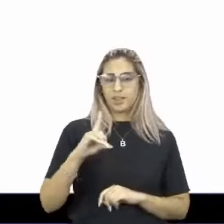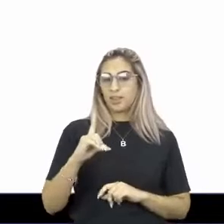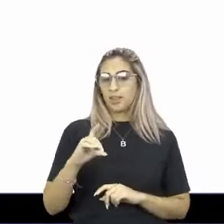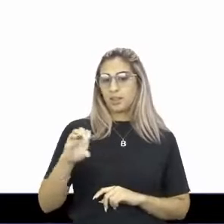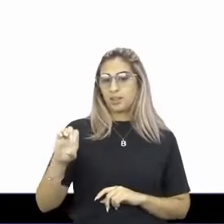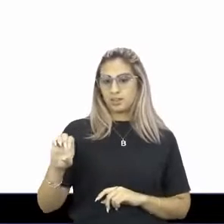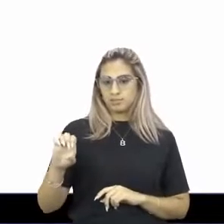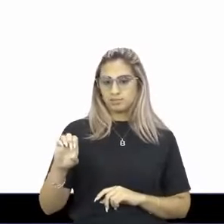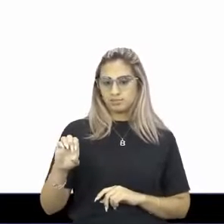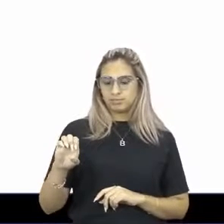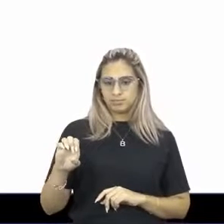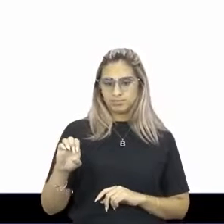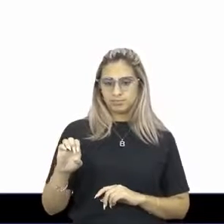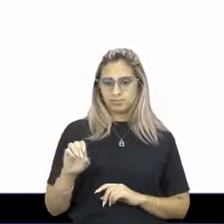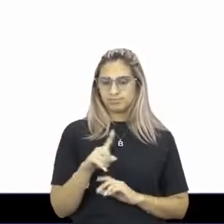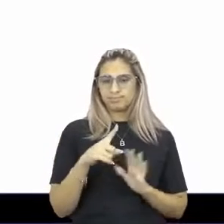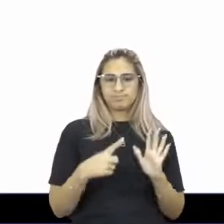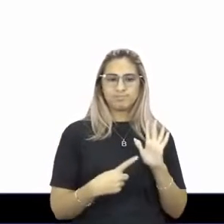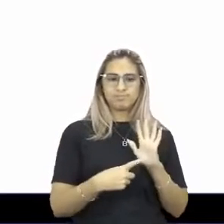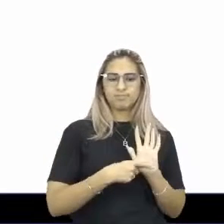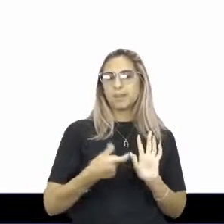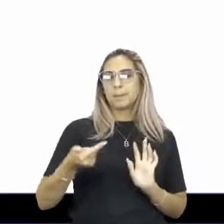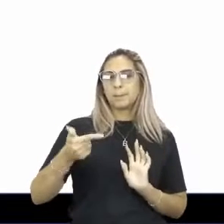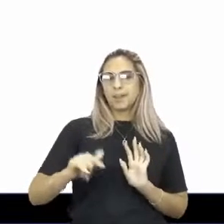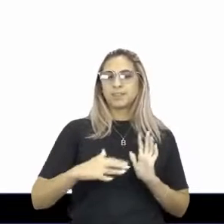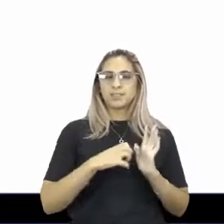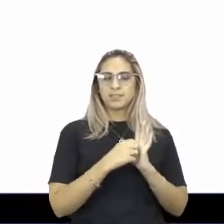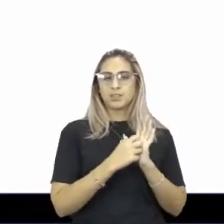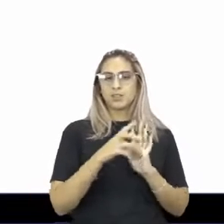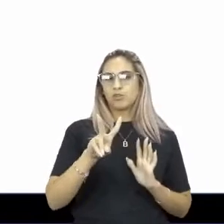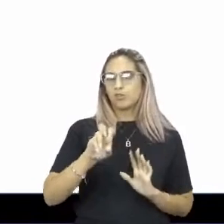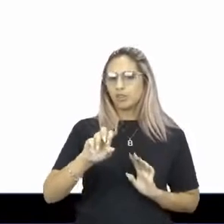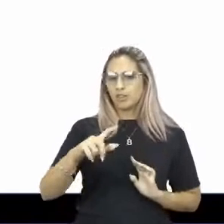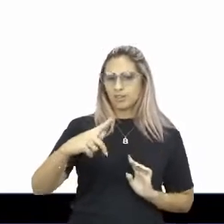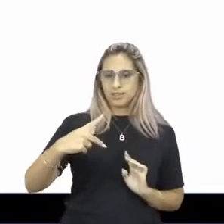diretoria e vai clicar ali em mais inscrição VUNESP.